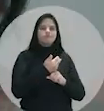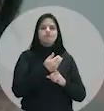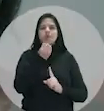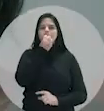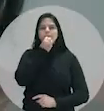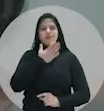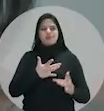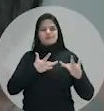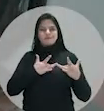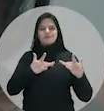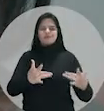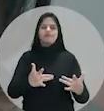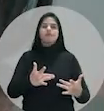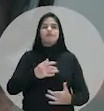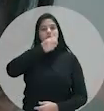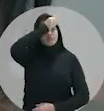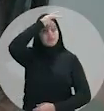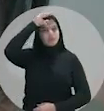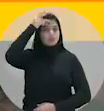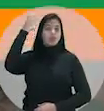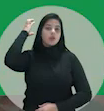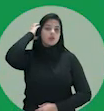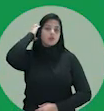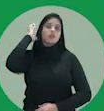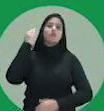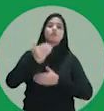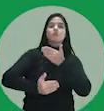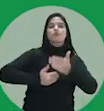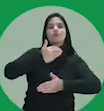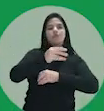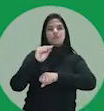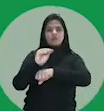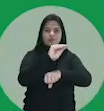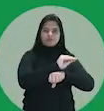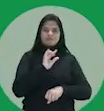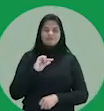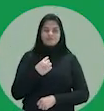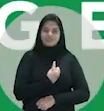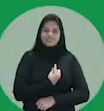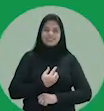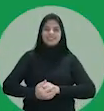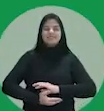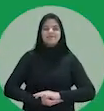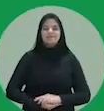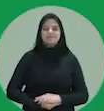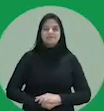acolhida faz muito bem decoração Prefeitura de Cuiabá Cuiabá para frente cuidando da